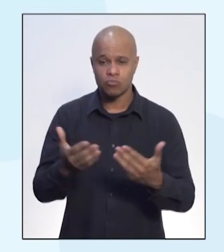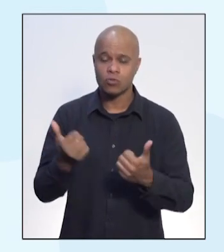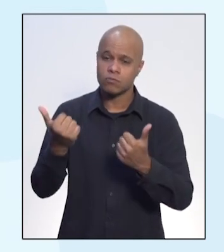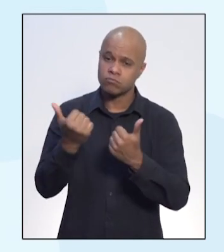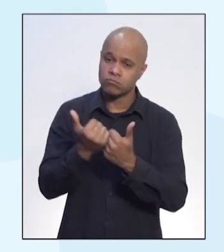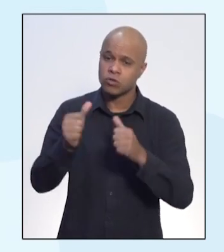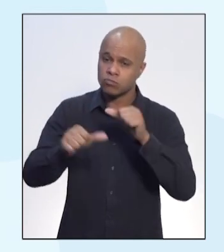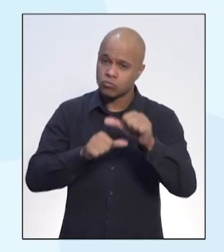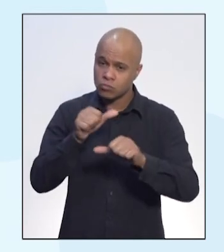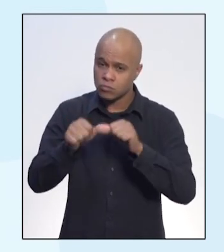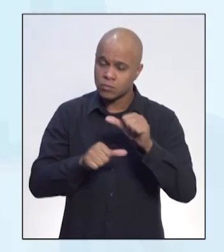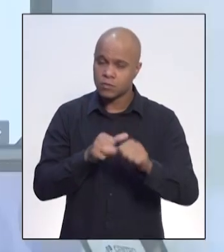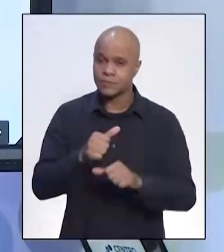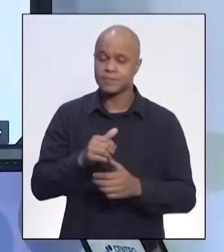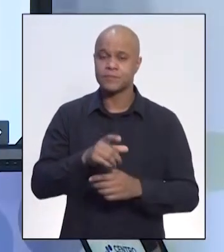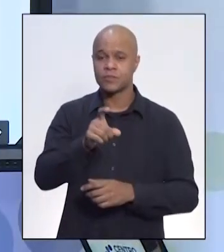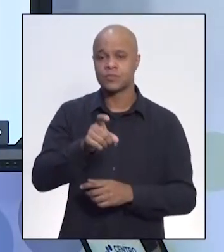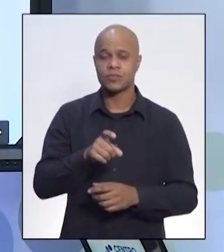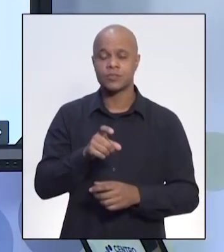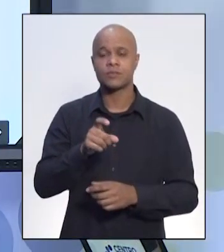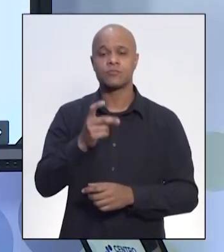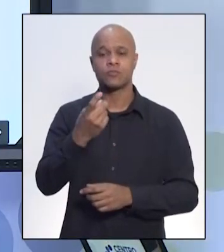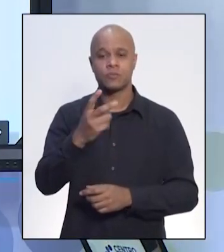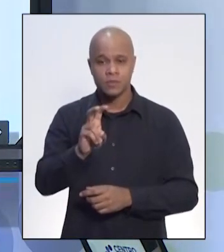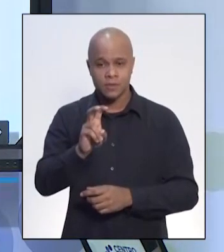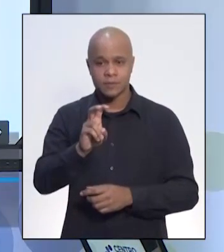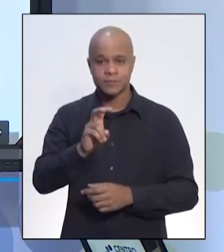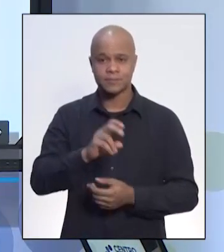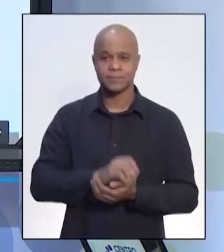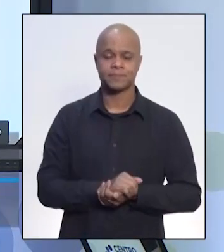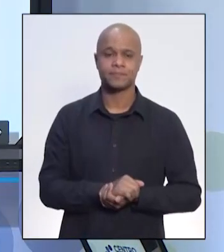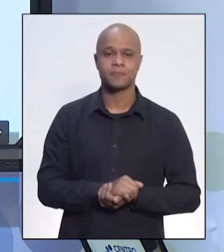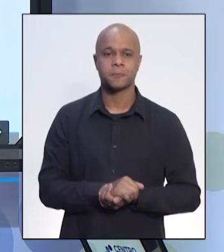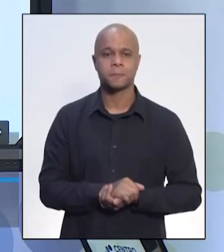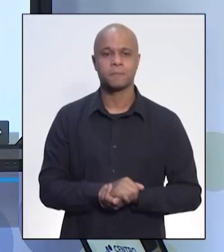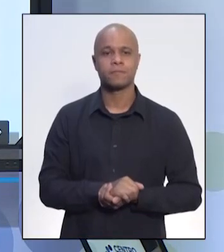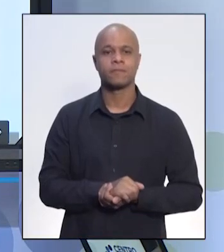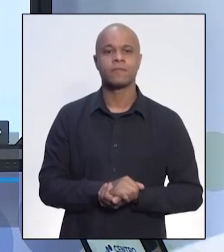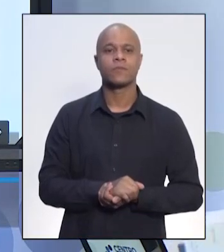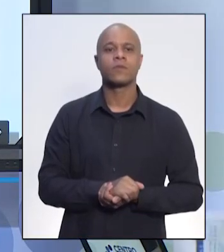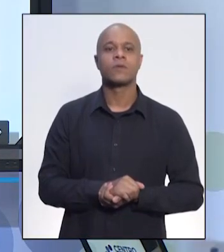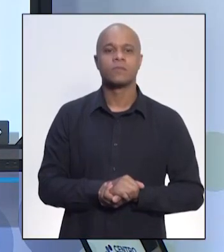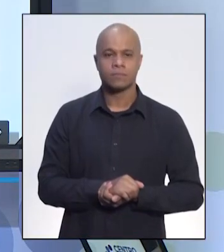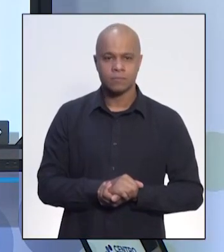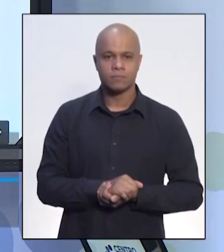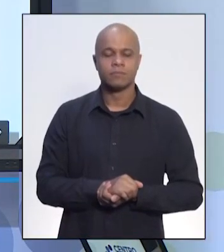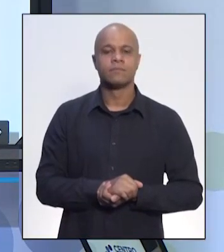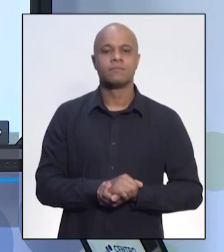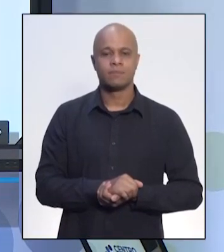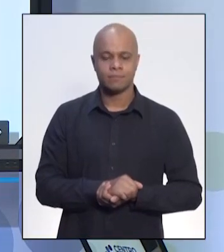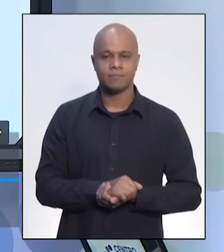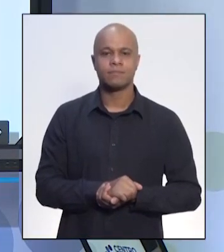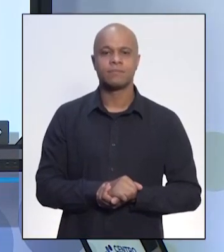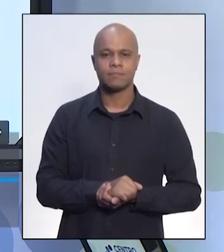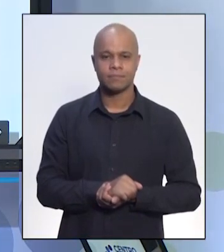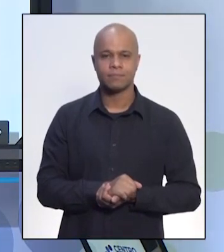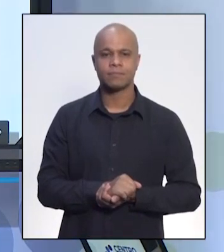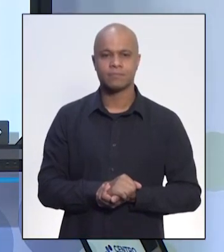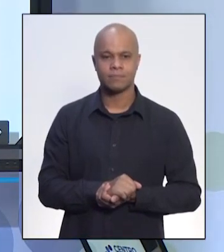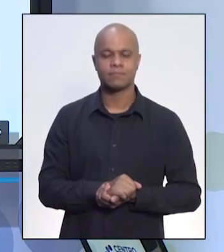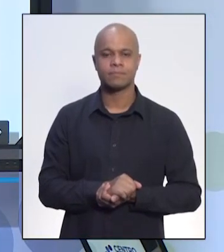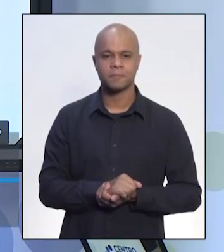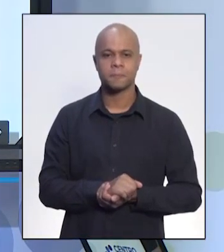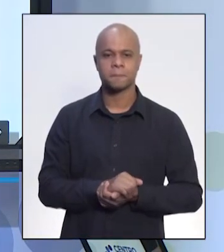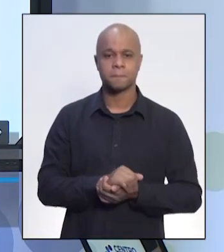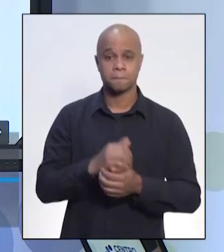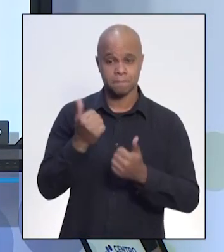por 15. Então, por favor, vem aqui comigo. A gente quer a área máxima, a gente já tem a fórmula da área, vai substituir o x